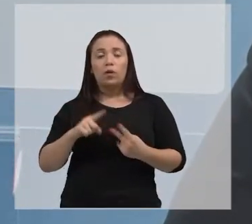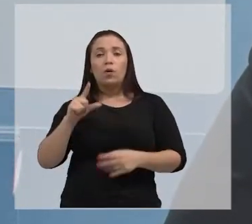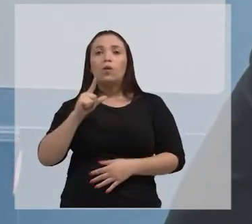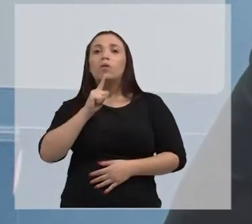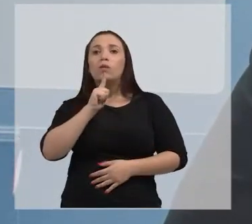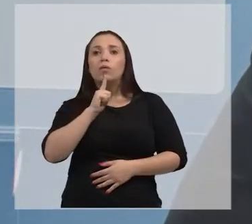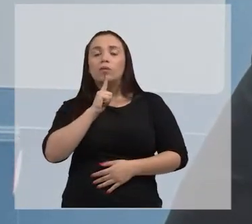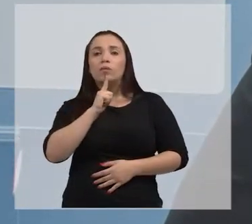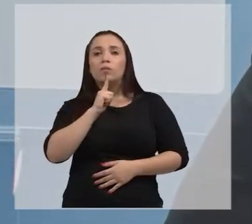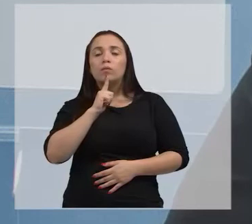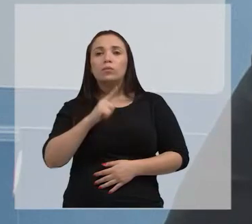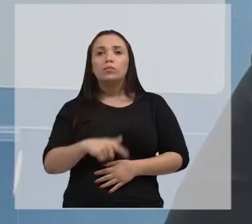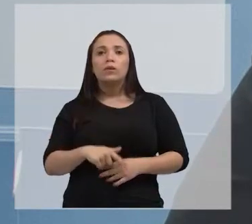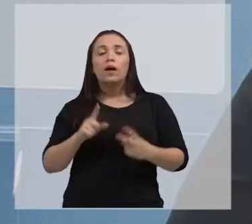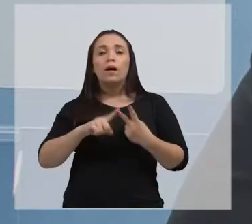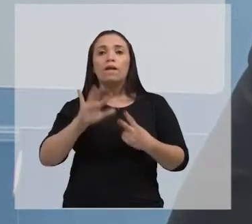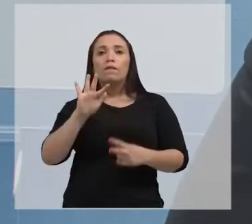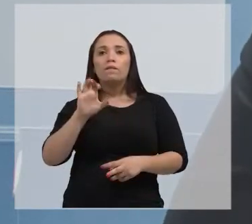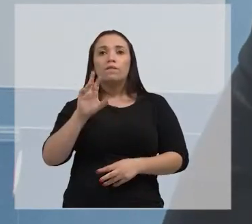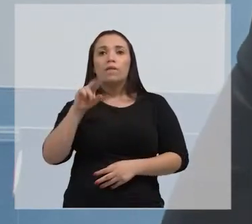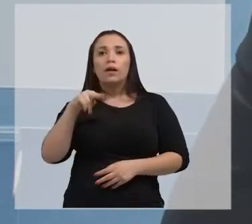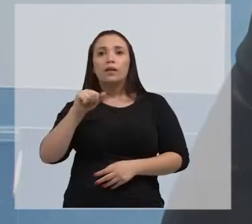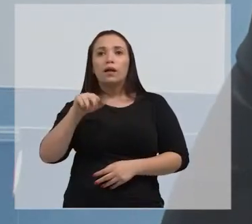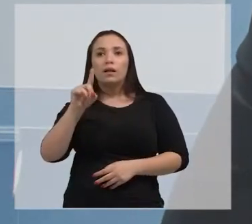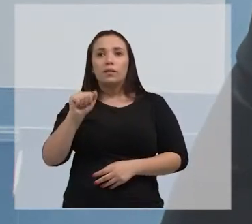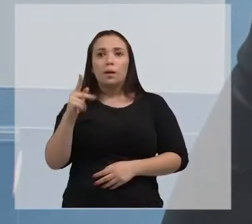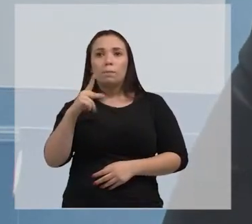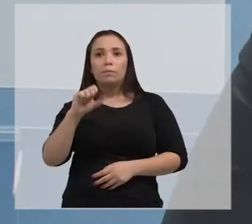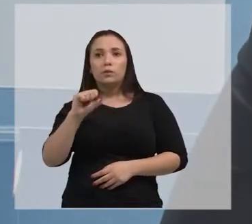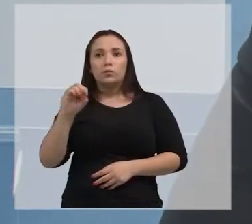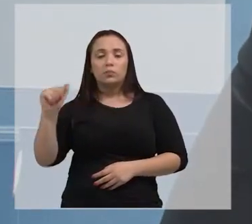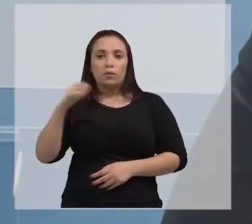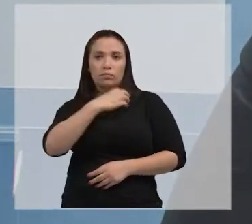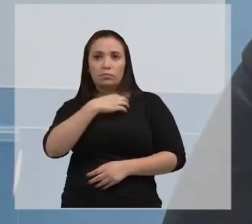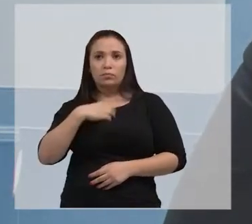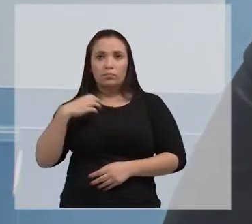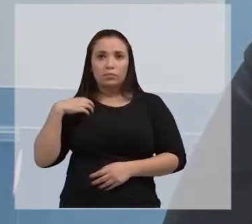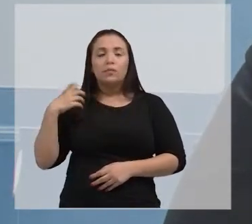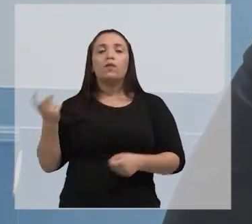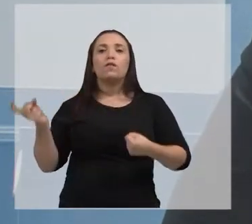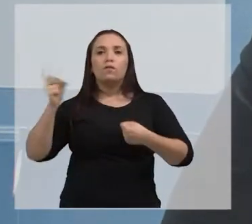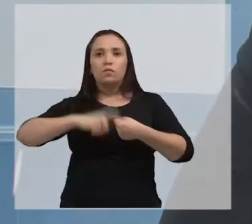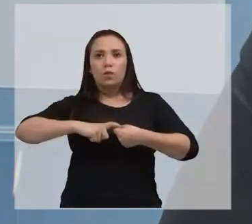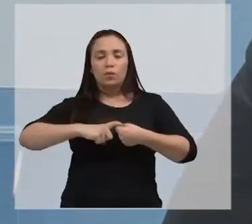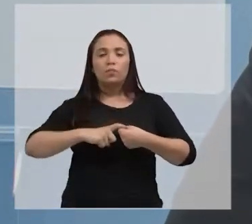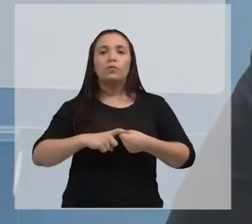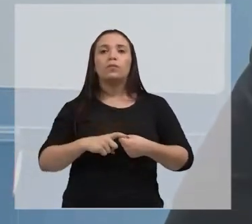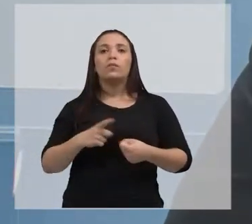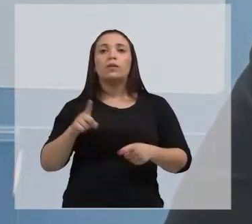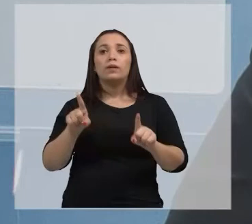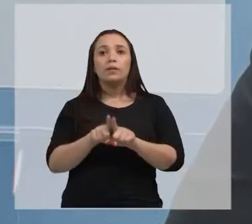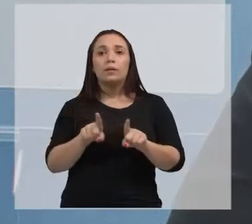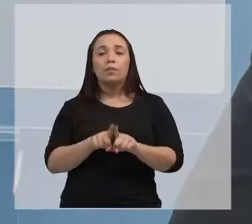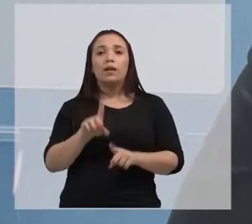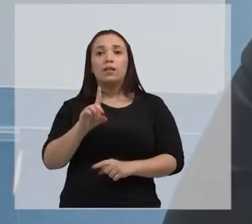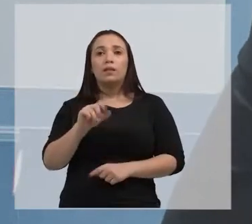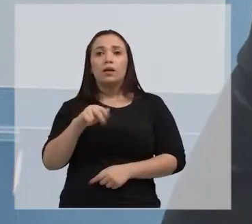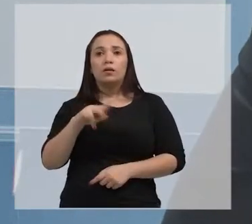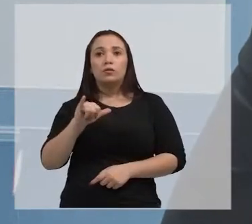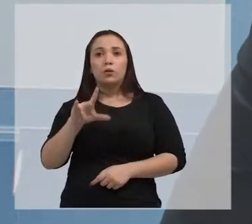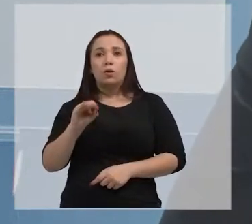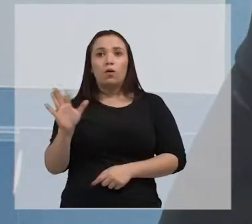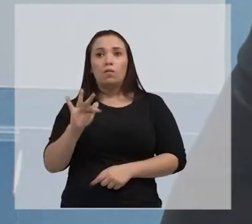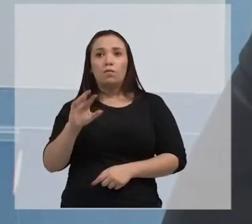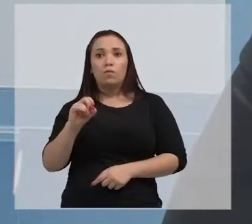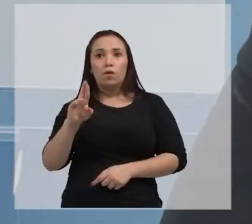com mandato a Fernanda Pessoa. Está lá, são 2 deputados agora. Mais um deputado federal, que é o Danilo Forte, foi para o